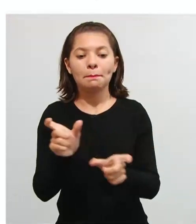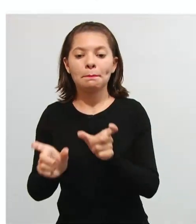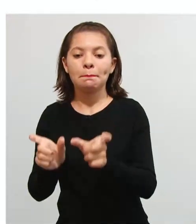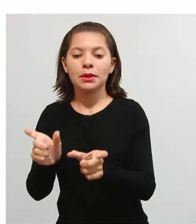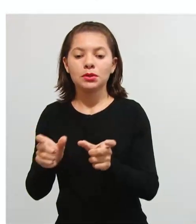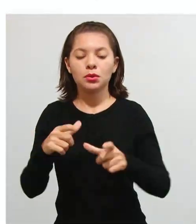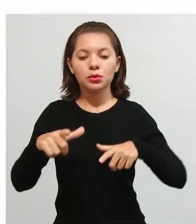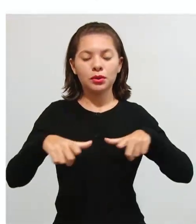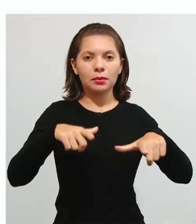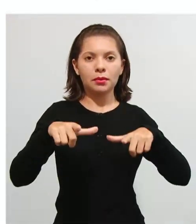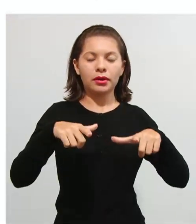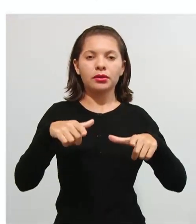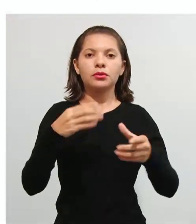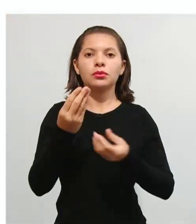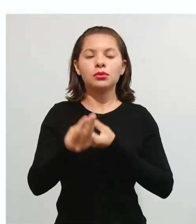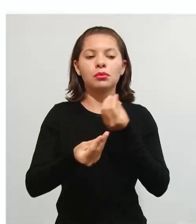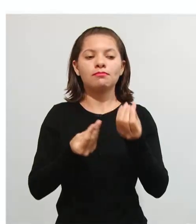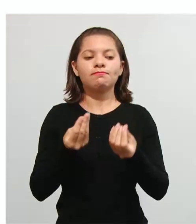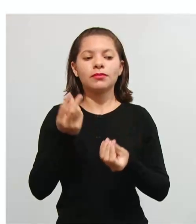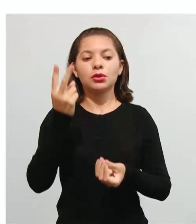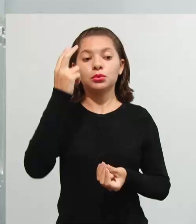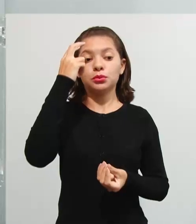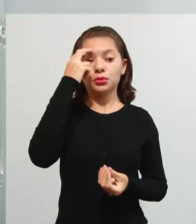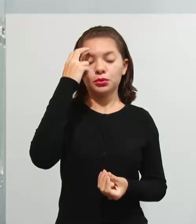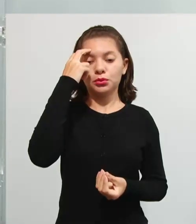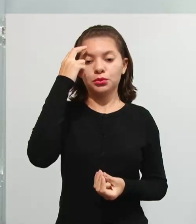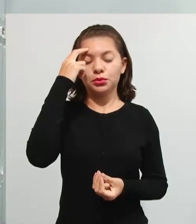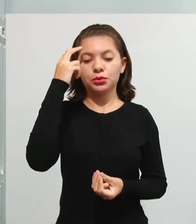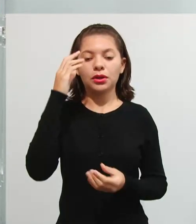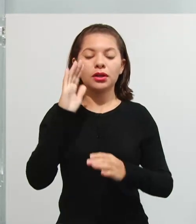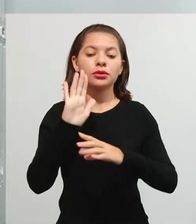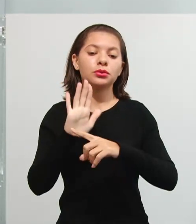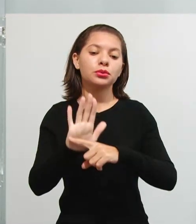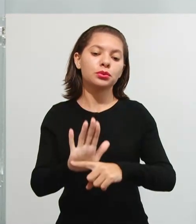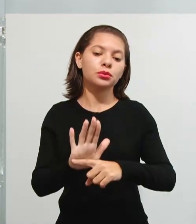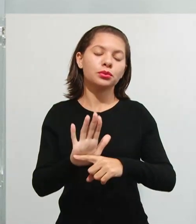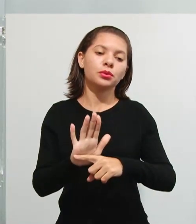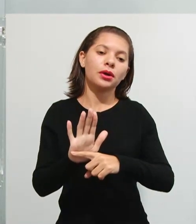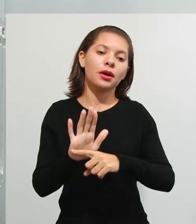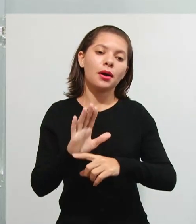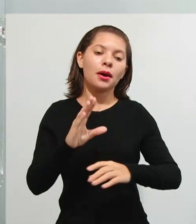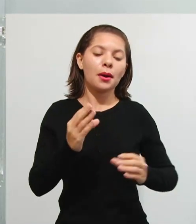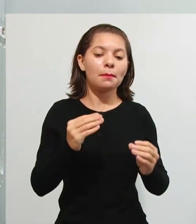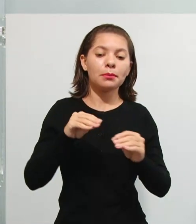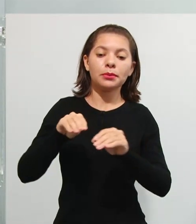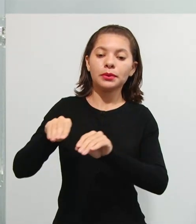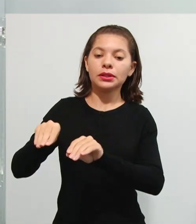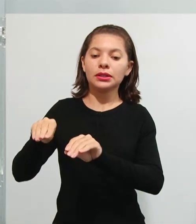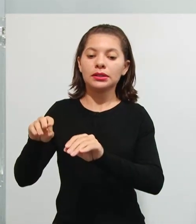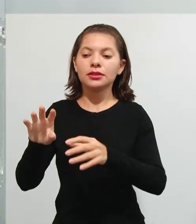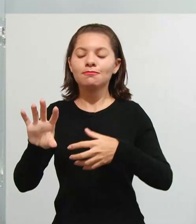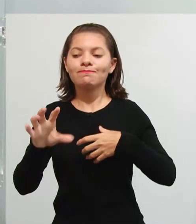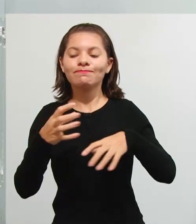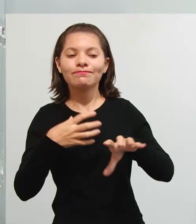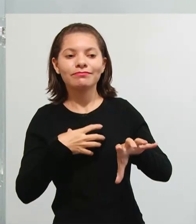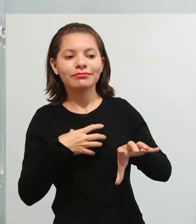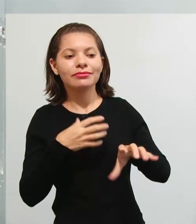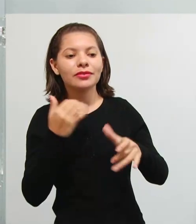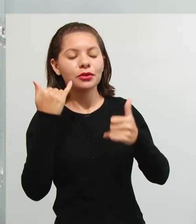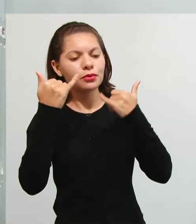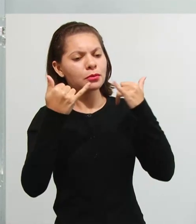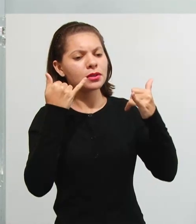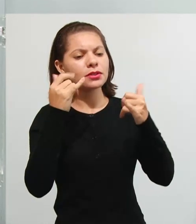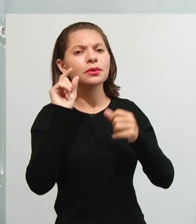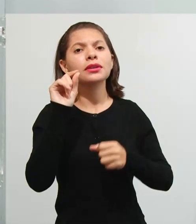organização. Através dessa cultura, potencializa também a mudança, a troca de informação, né? O que